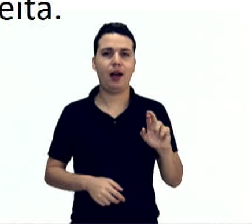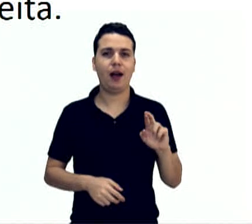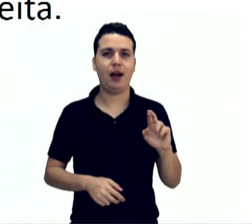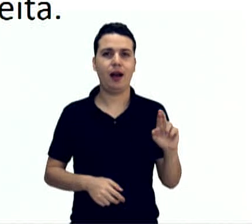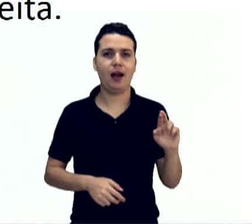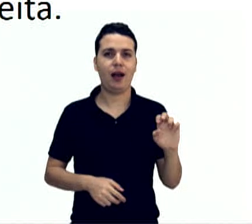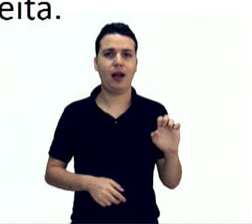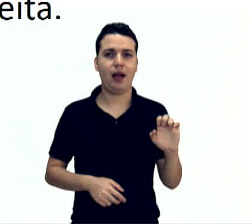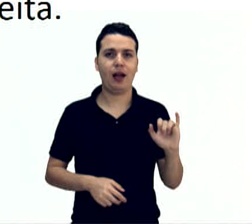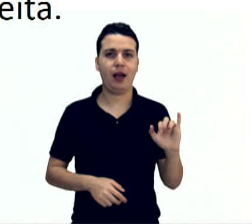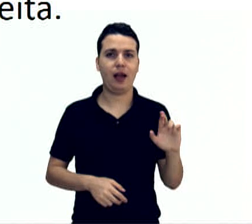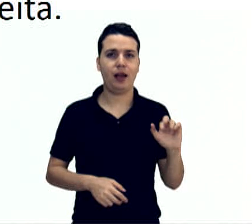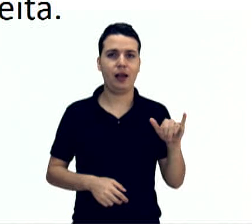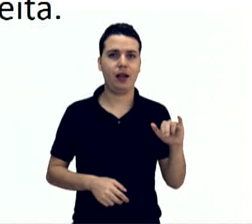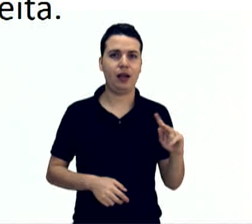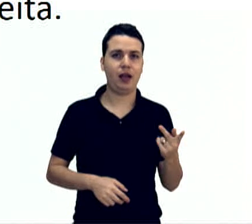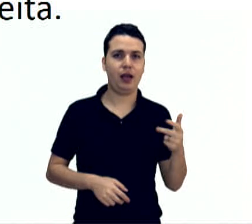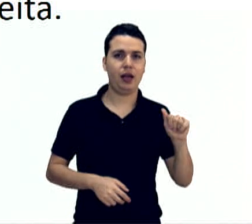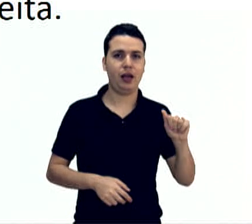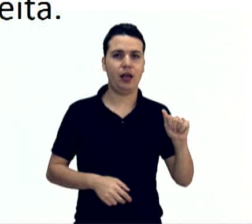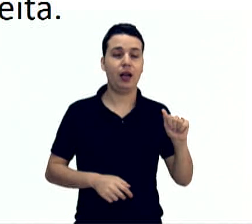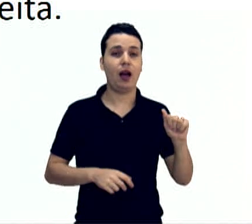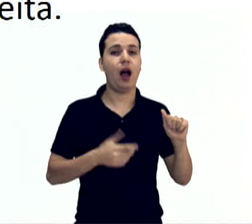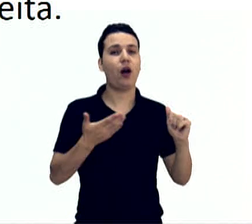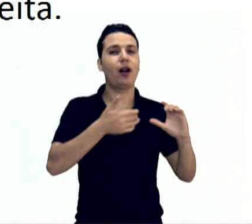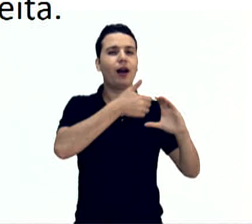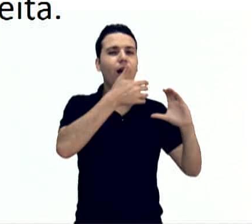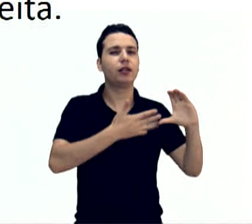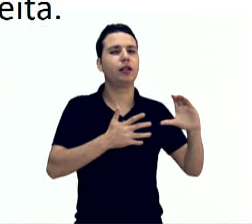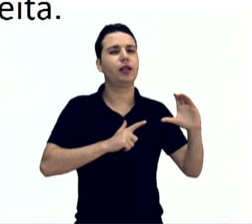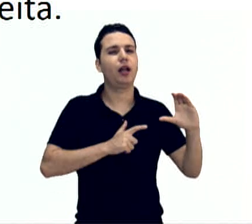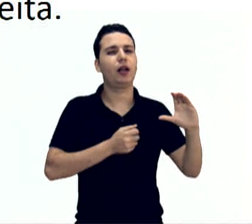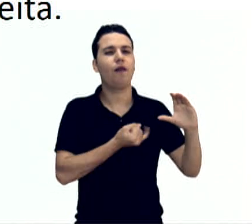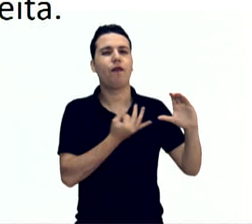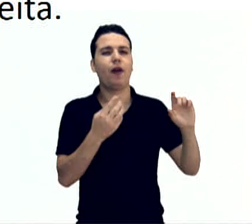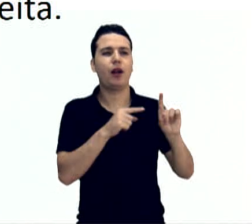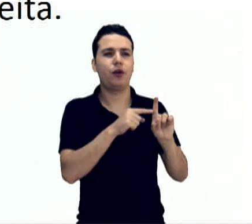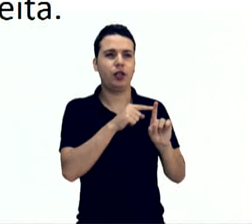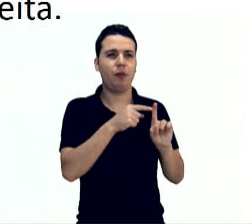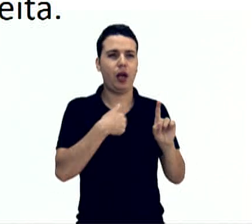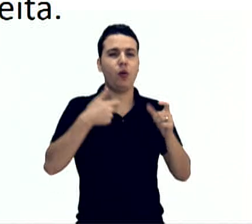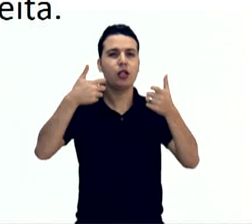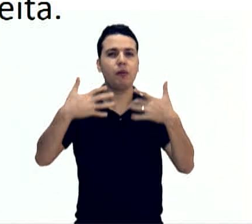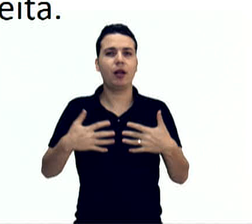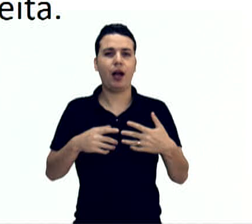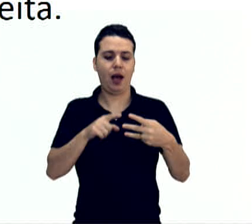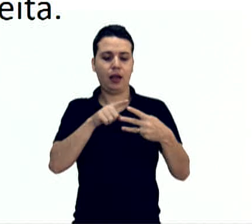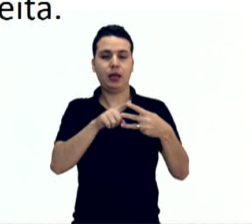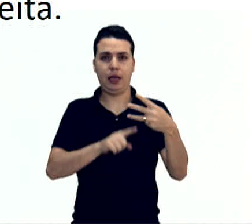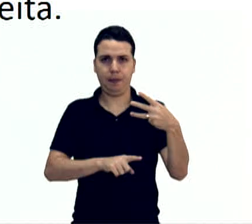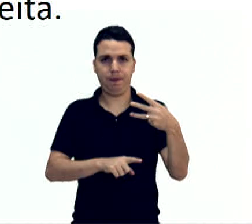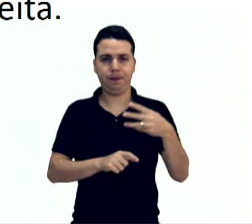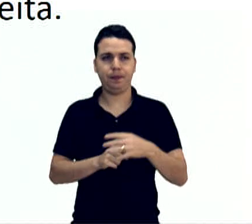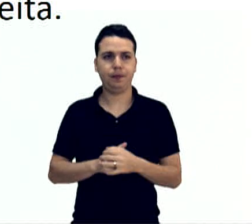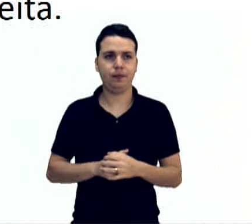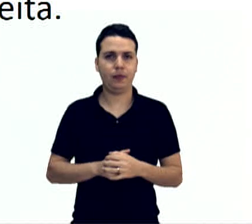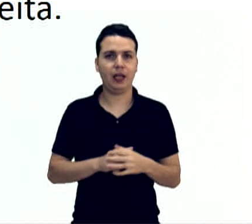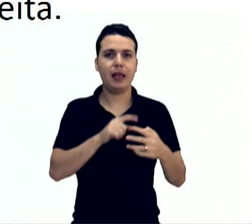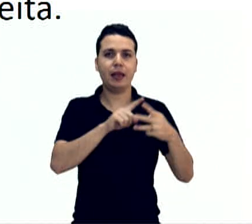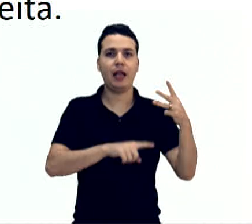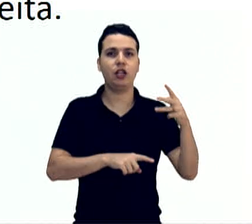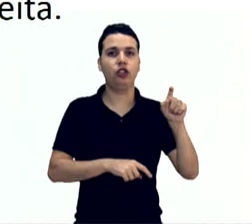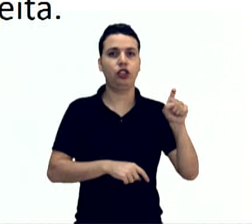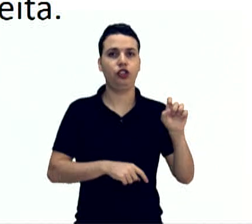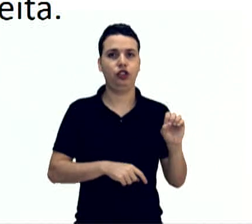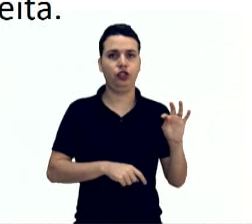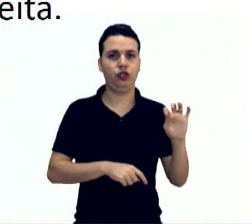vamos ver as características, tem vários tipos, aqui nós vamos falar de 3 tipos do shot, mas nessa